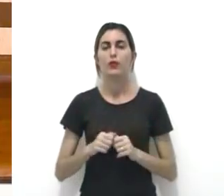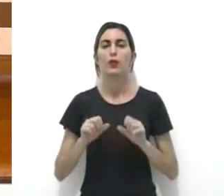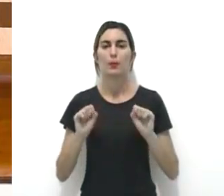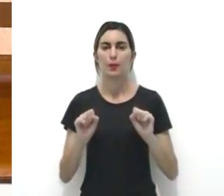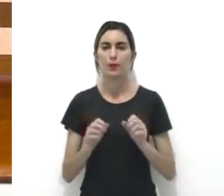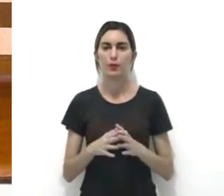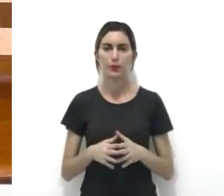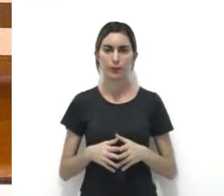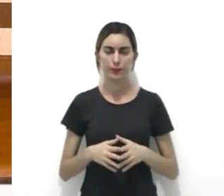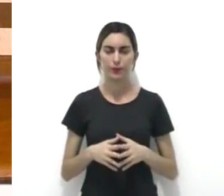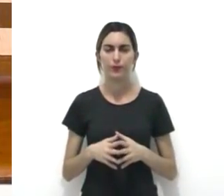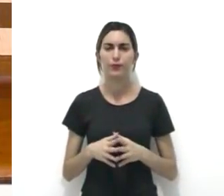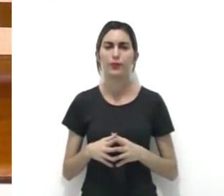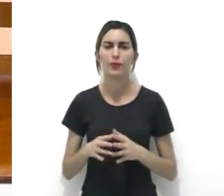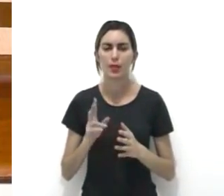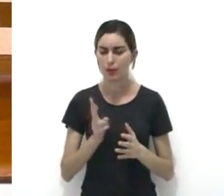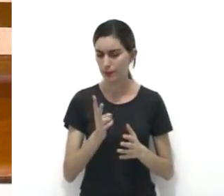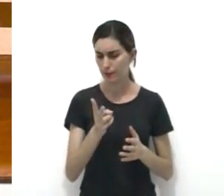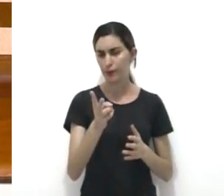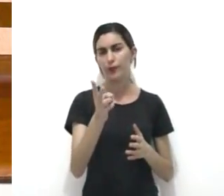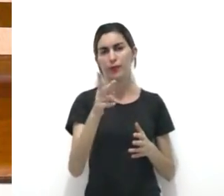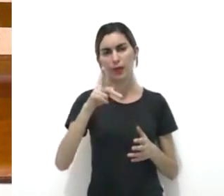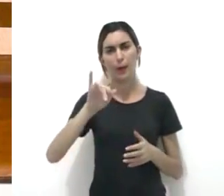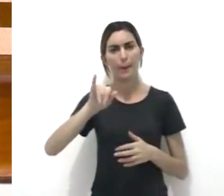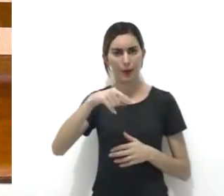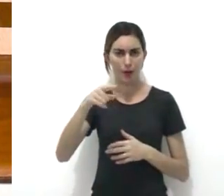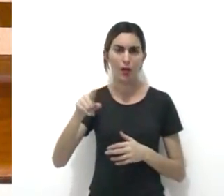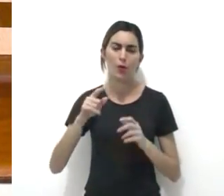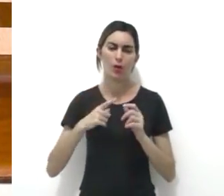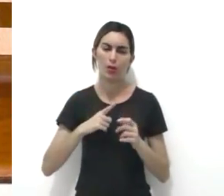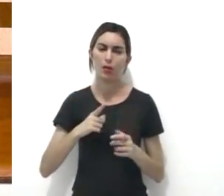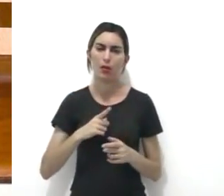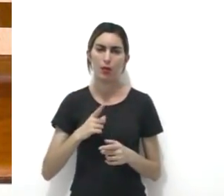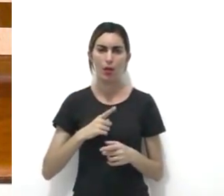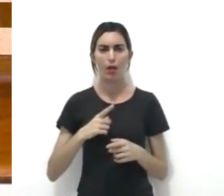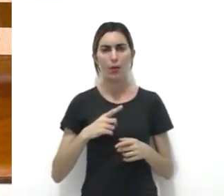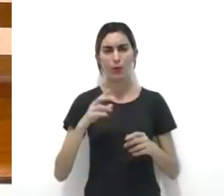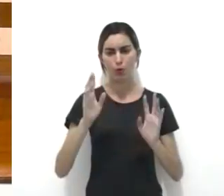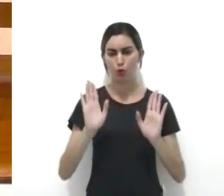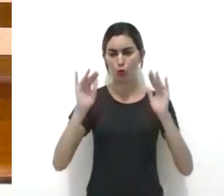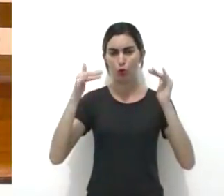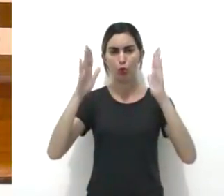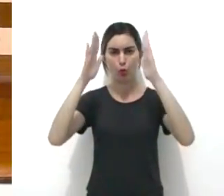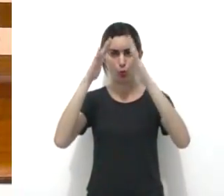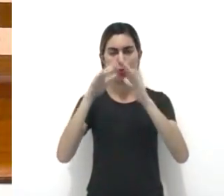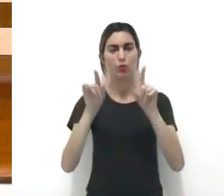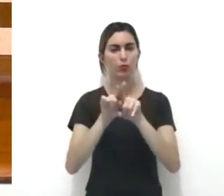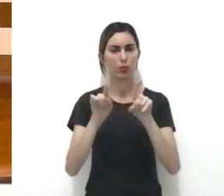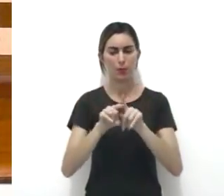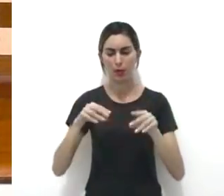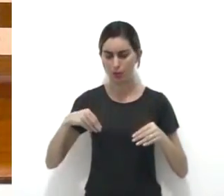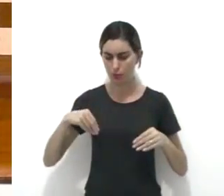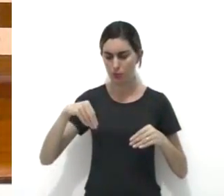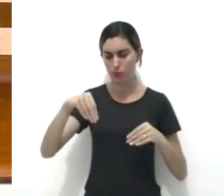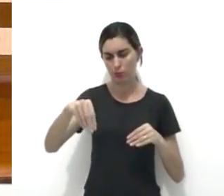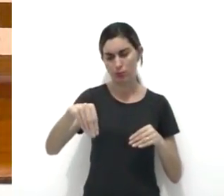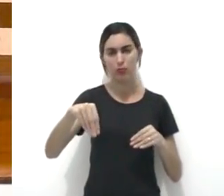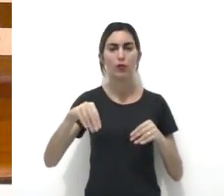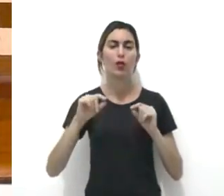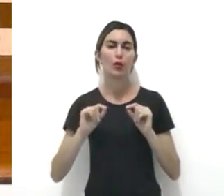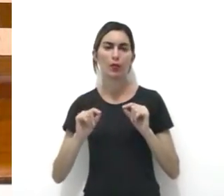casas em sua primeira jogada. Seguindo o peão, nós temos as torres, que também